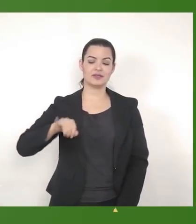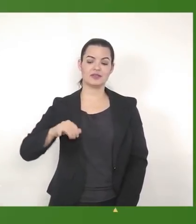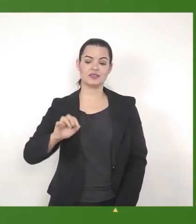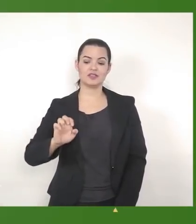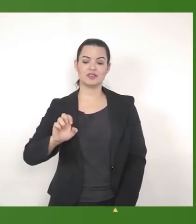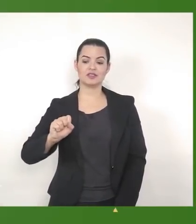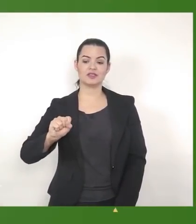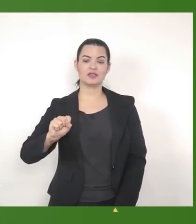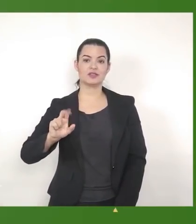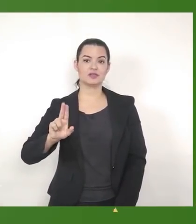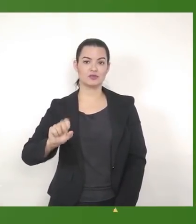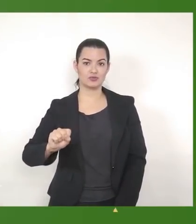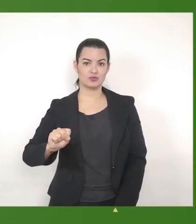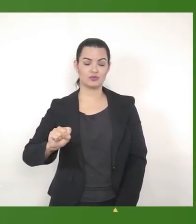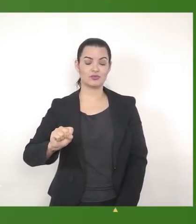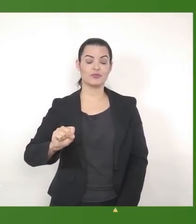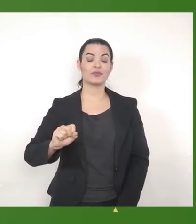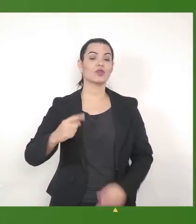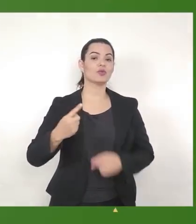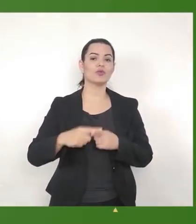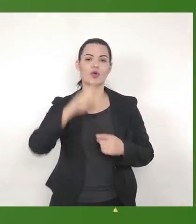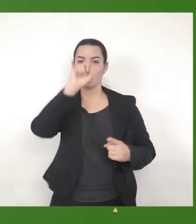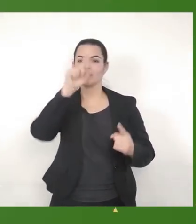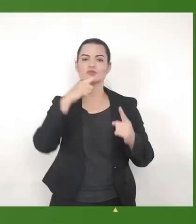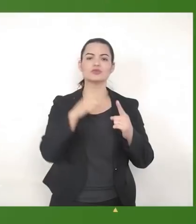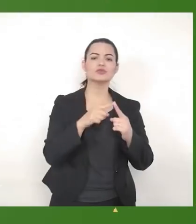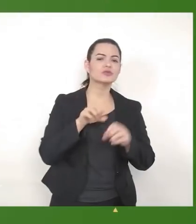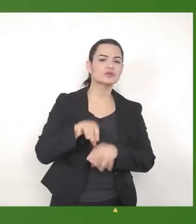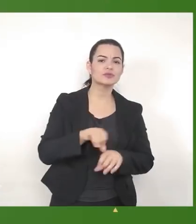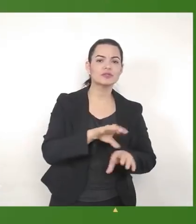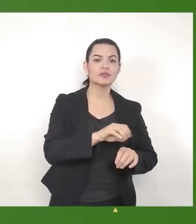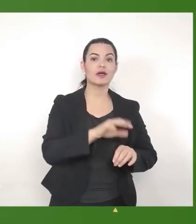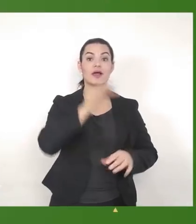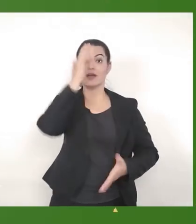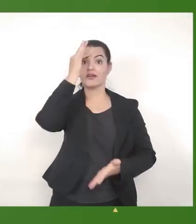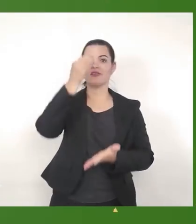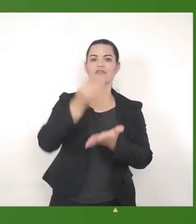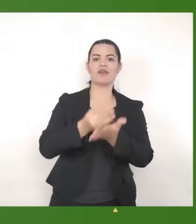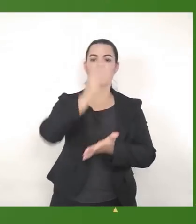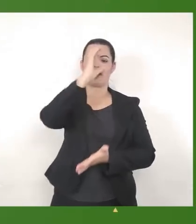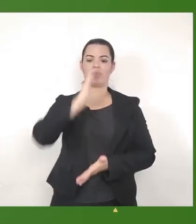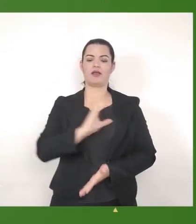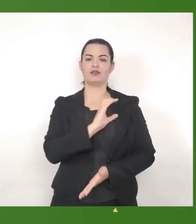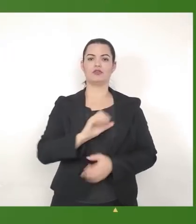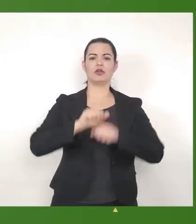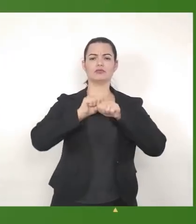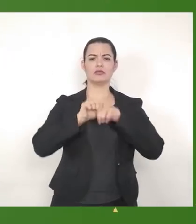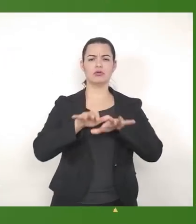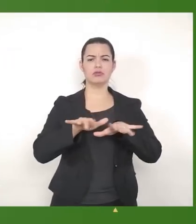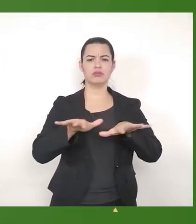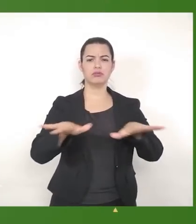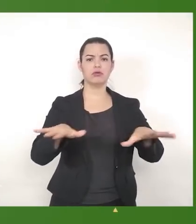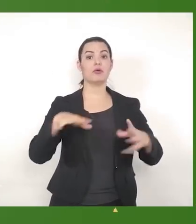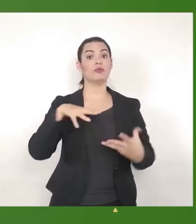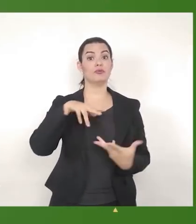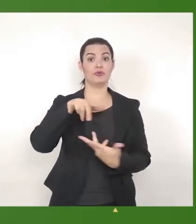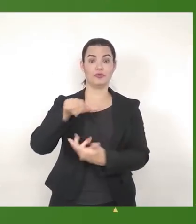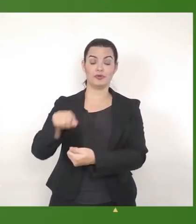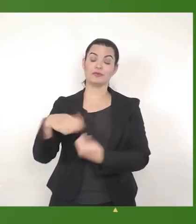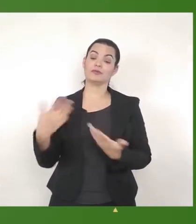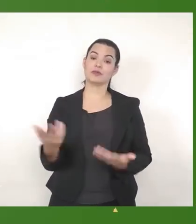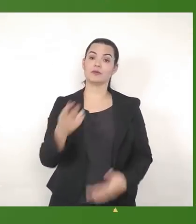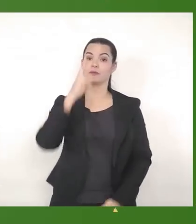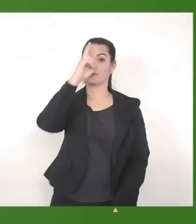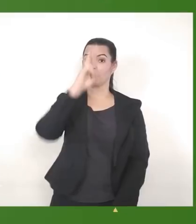o objetivo de disseminar a fé católica pelo mundo. Então, os padres jesuítas, eles